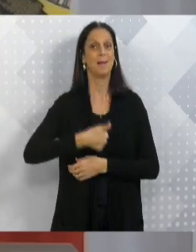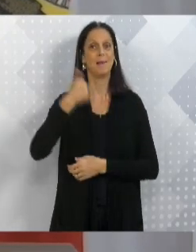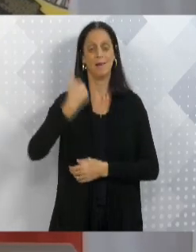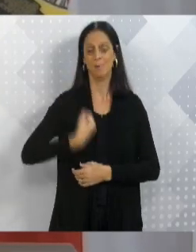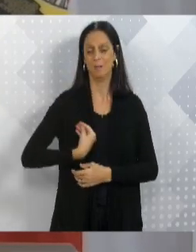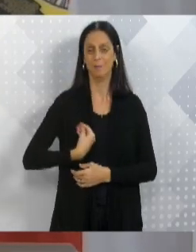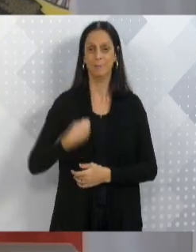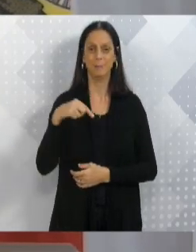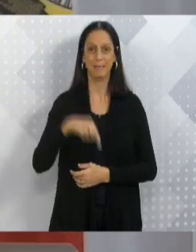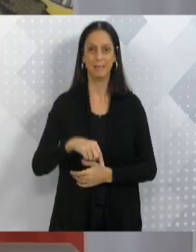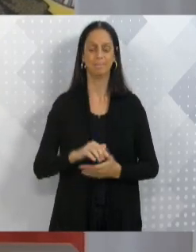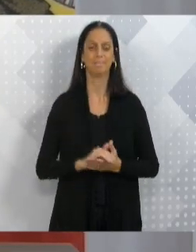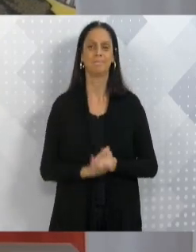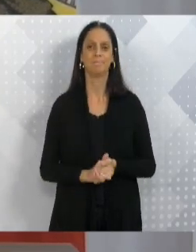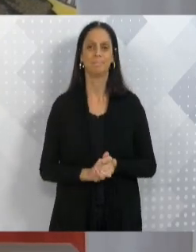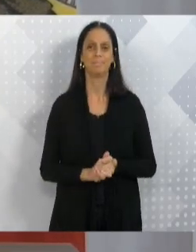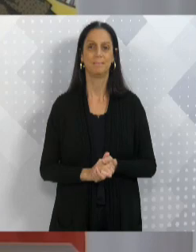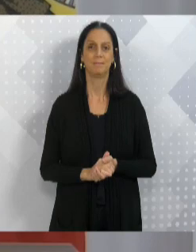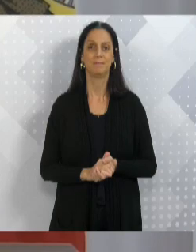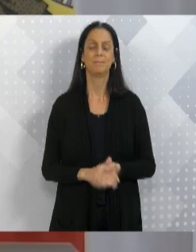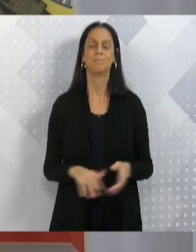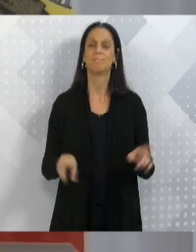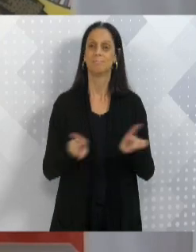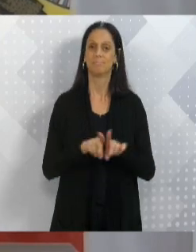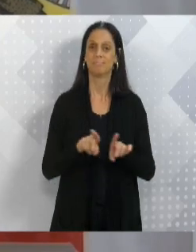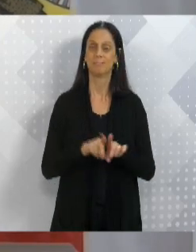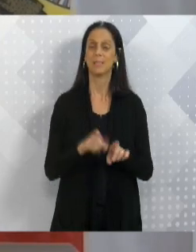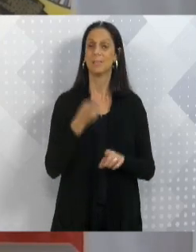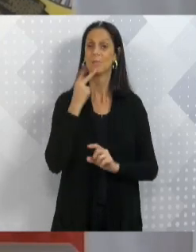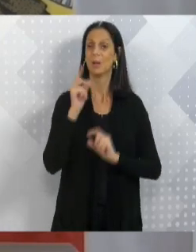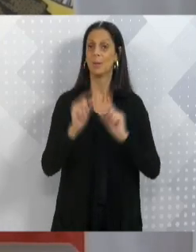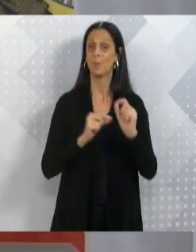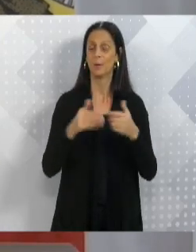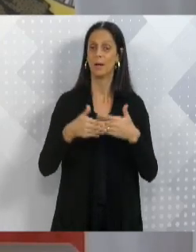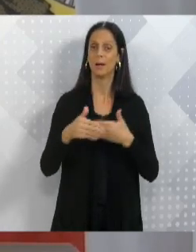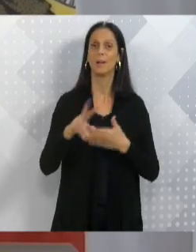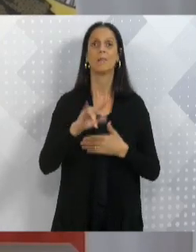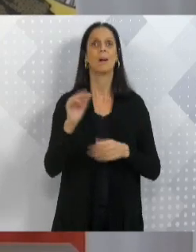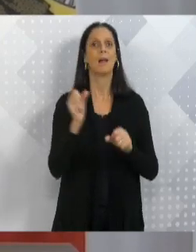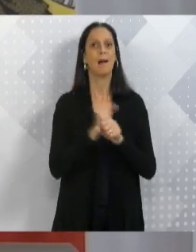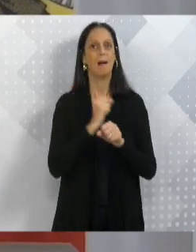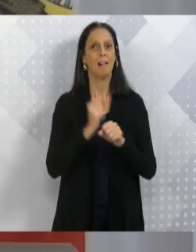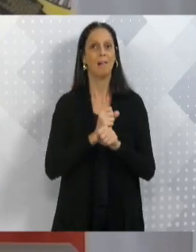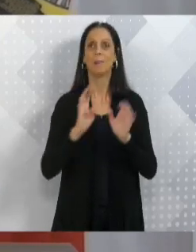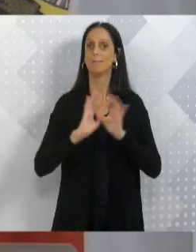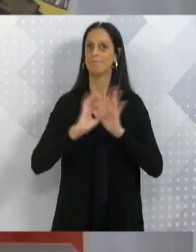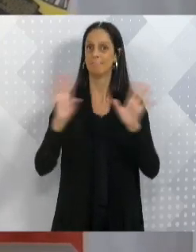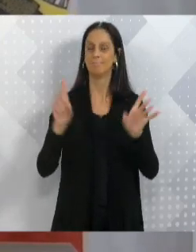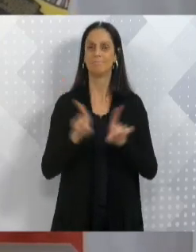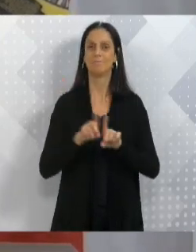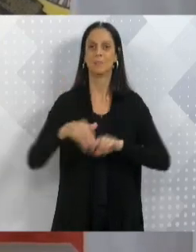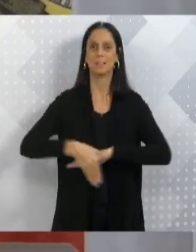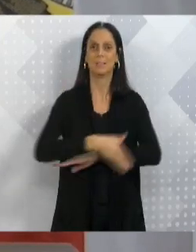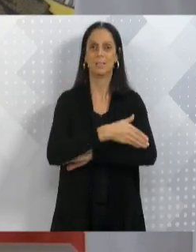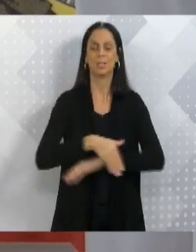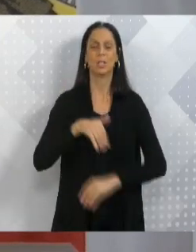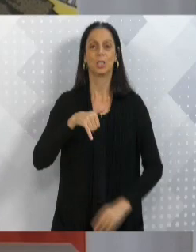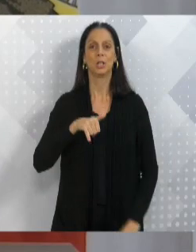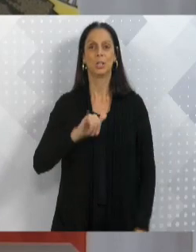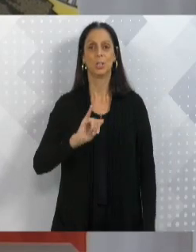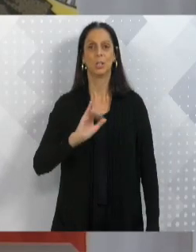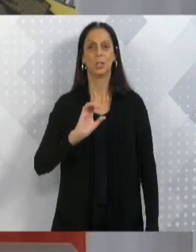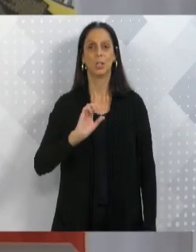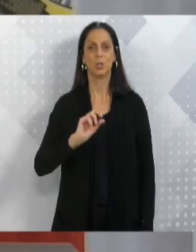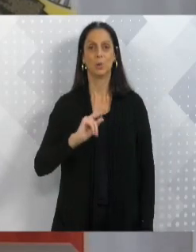viver. Quero destacar também aqui as obras que vamos dar ordem de serviço na Johann Sachs,